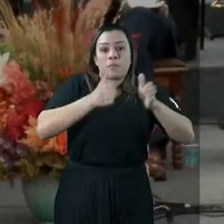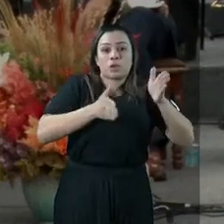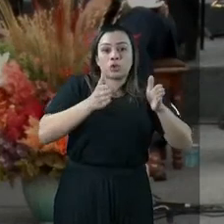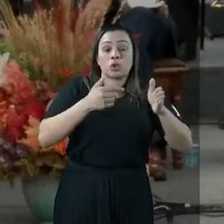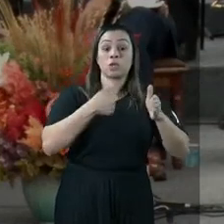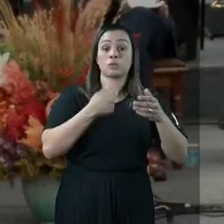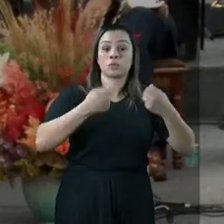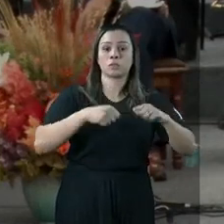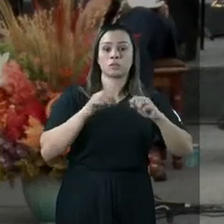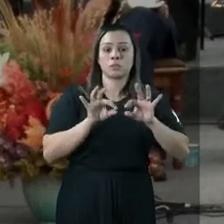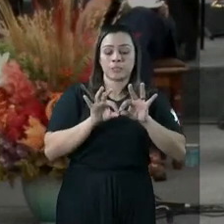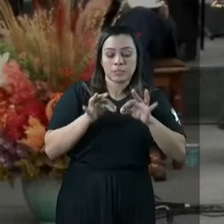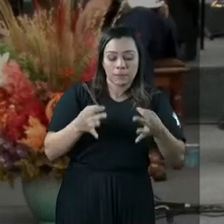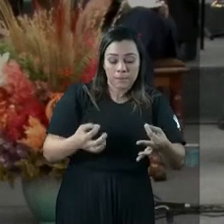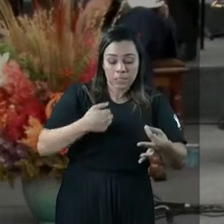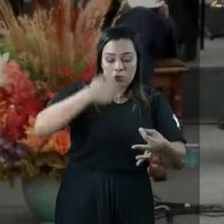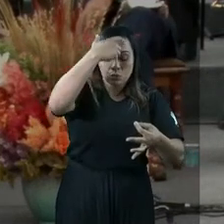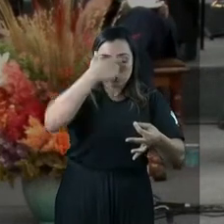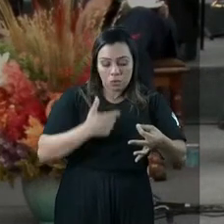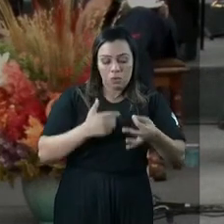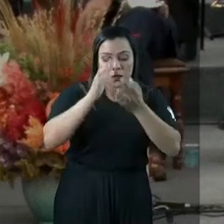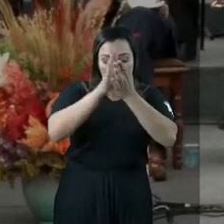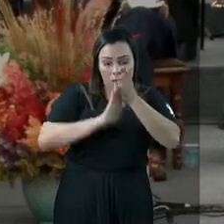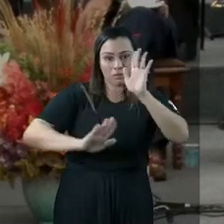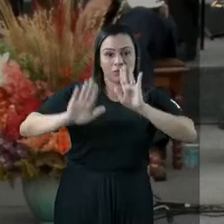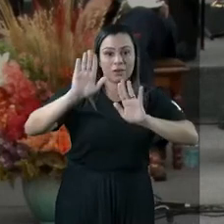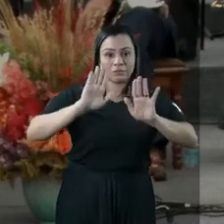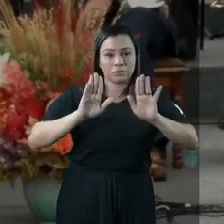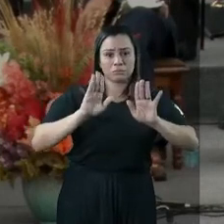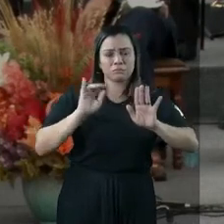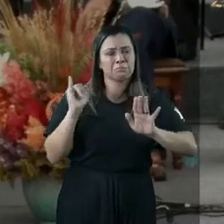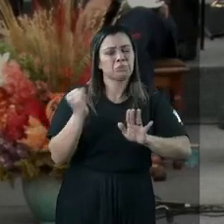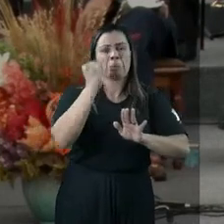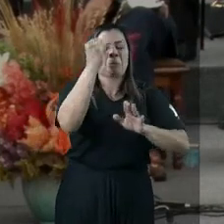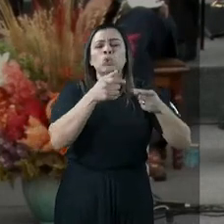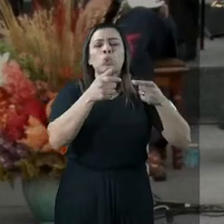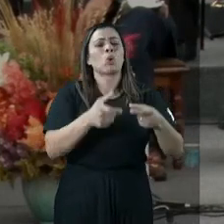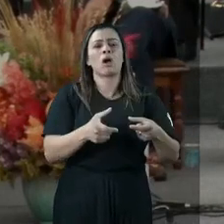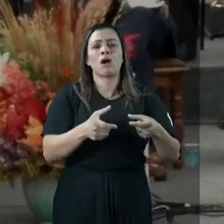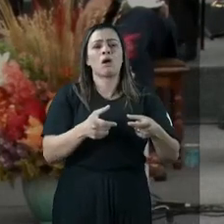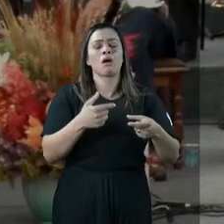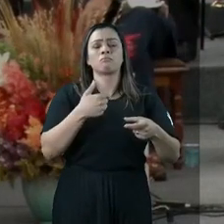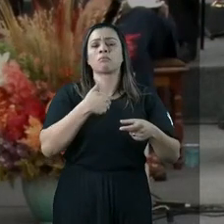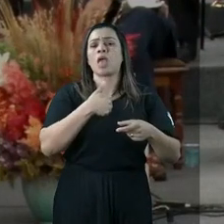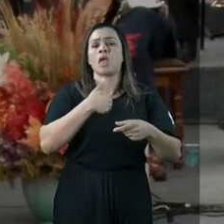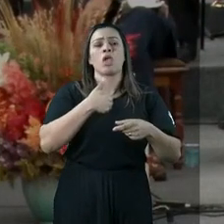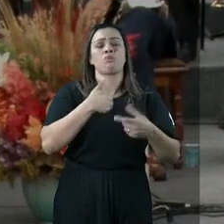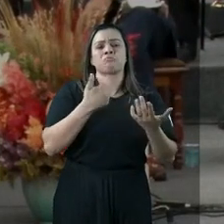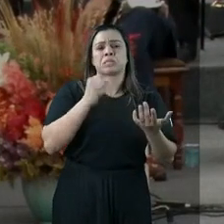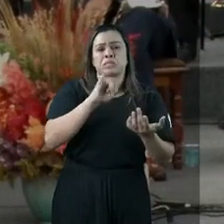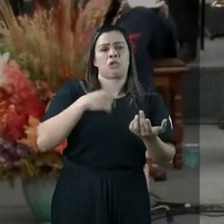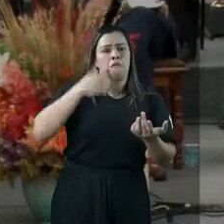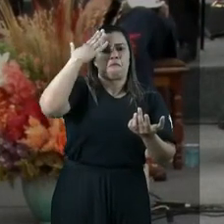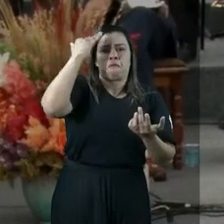simples adorador, que independente de onde Deus lhe colocou, ele entroniza Deus, porque ele sabe quem Deus é